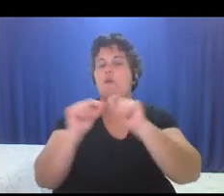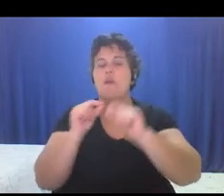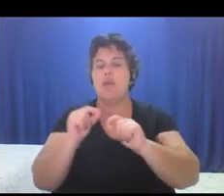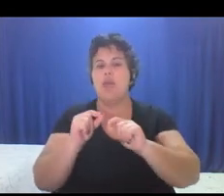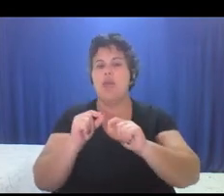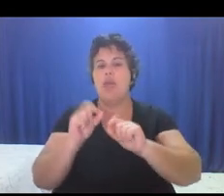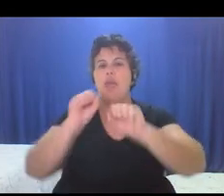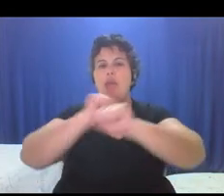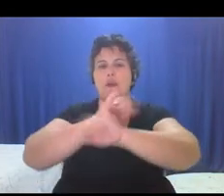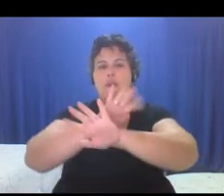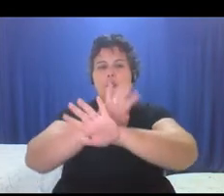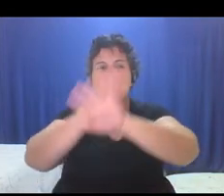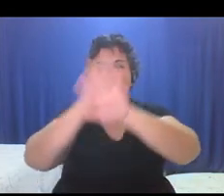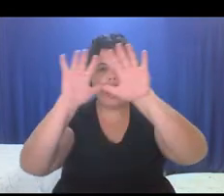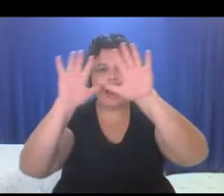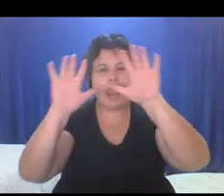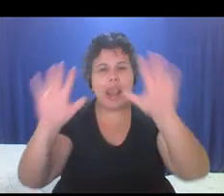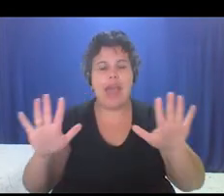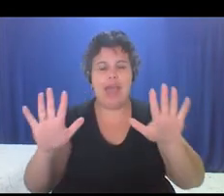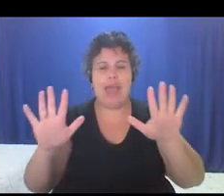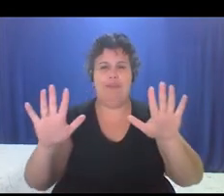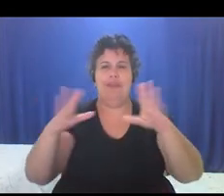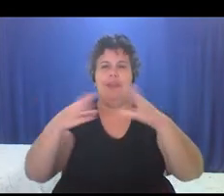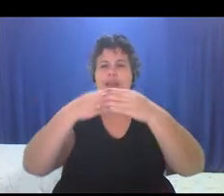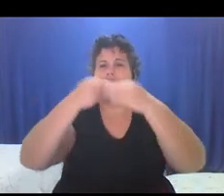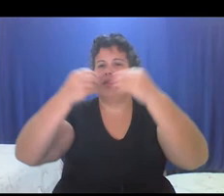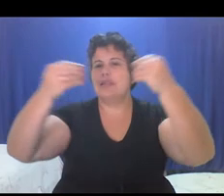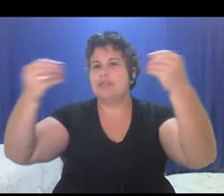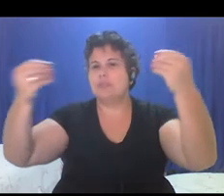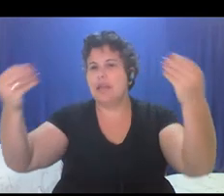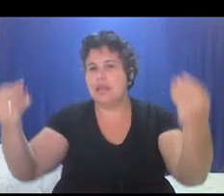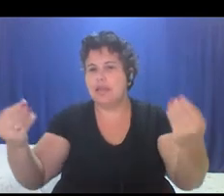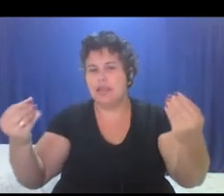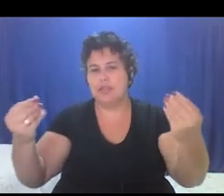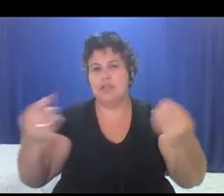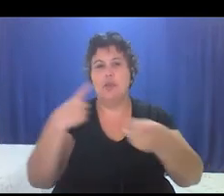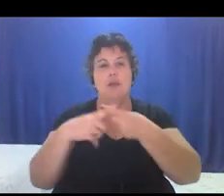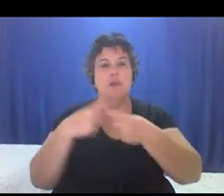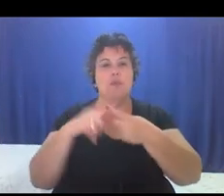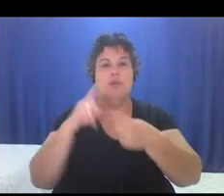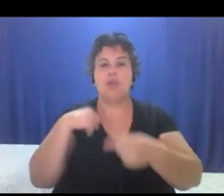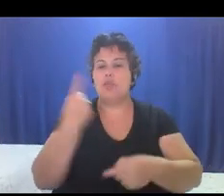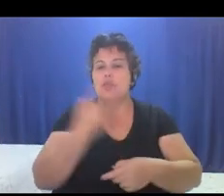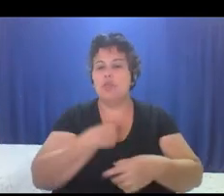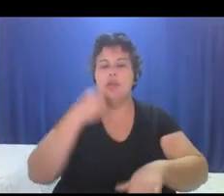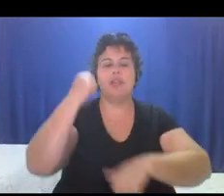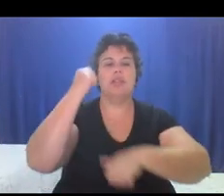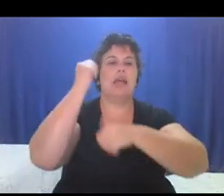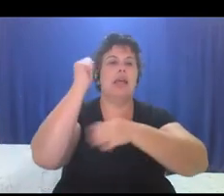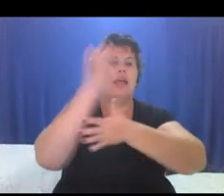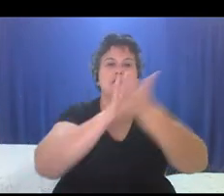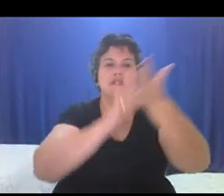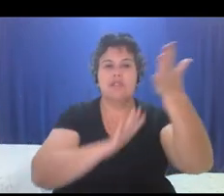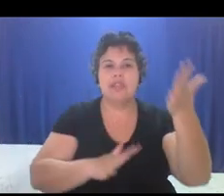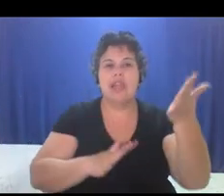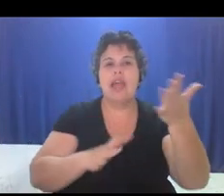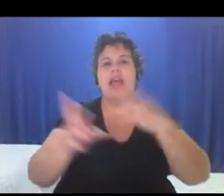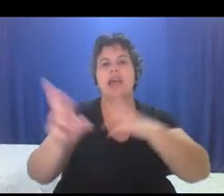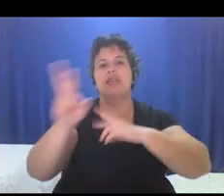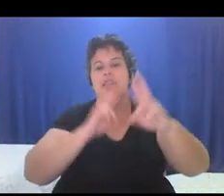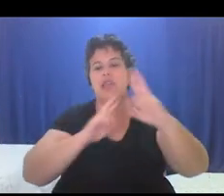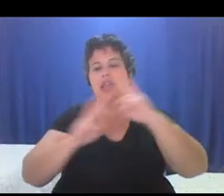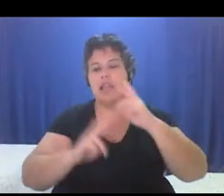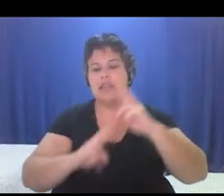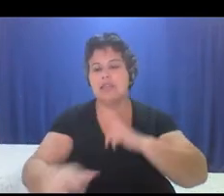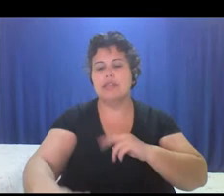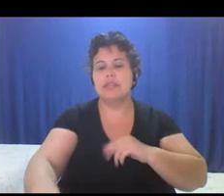né? Fica muito evidente em todas as nossas atividades, em todas as nossas relações, né, nas relações